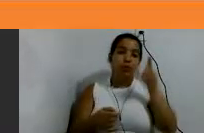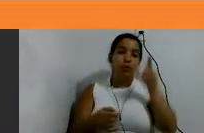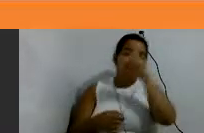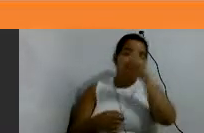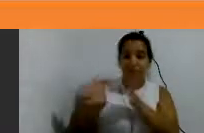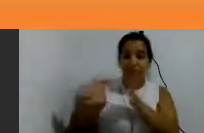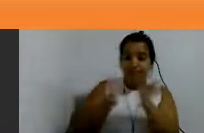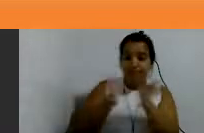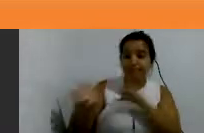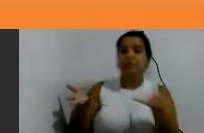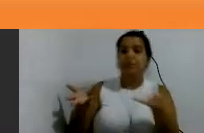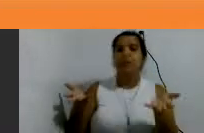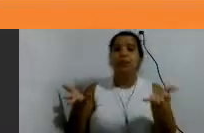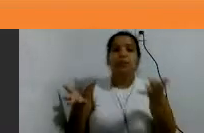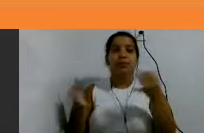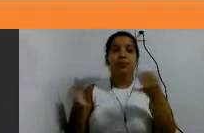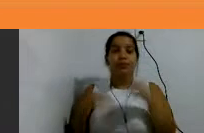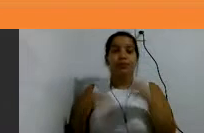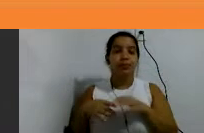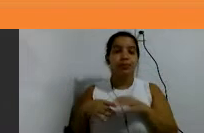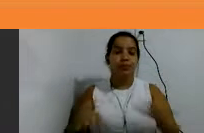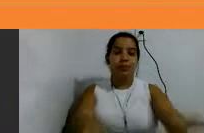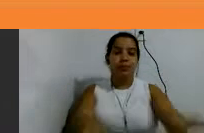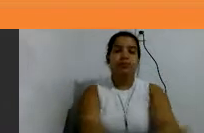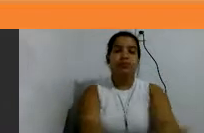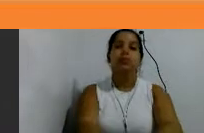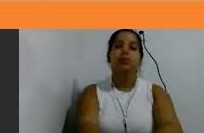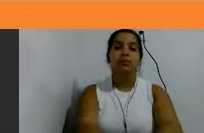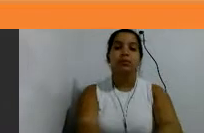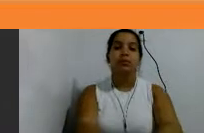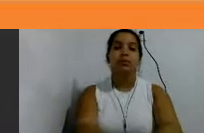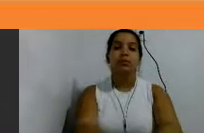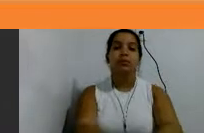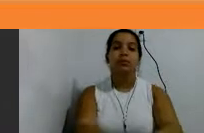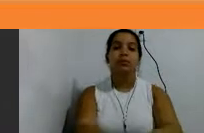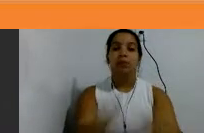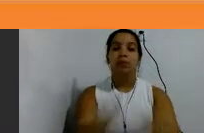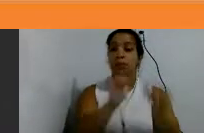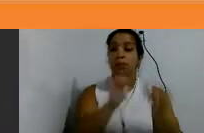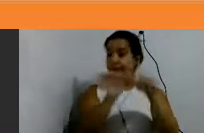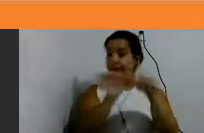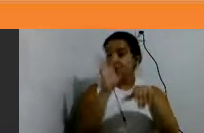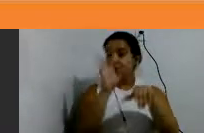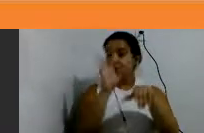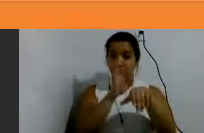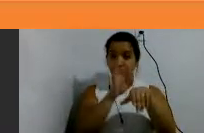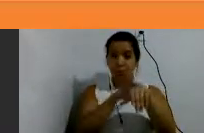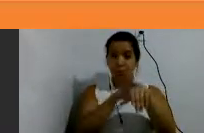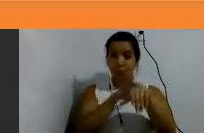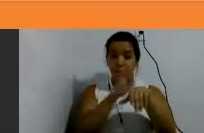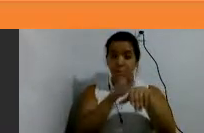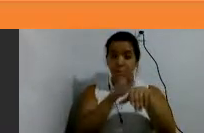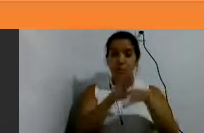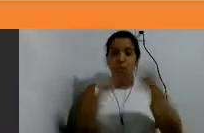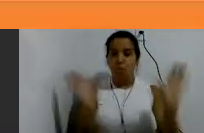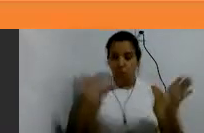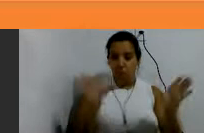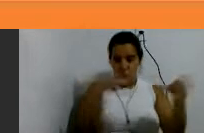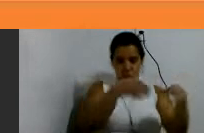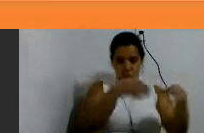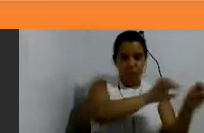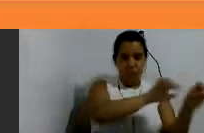acessibilidade. Então, são aqueles trabalhos de epidemiologia em que vai uma equipe de epidemio ou